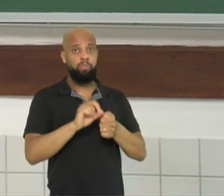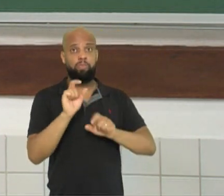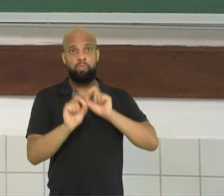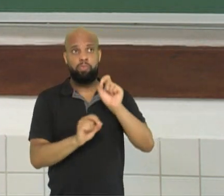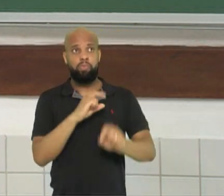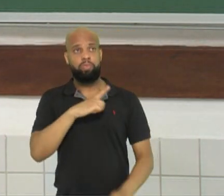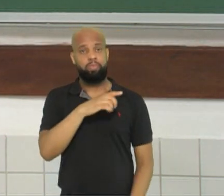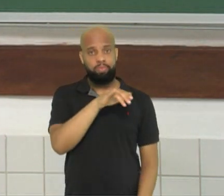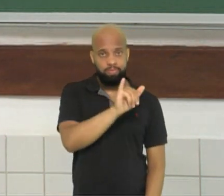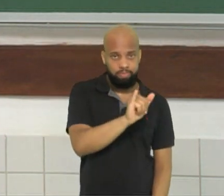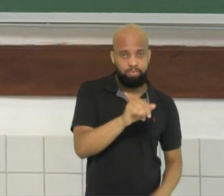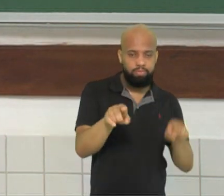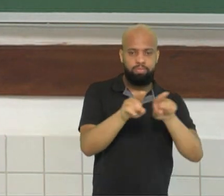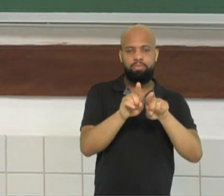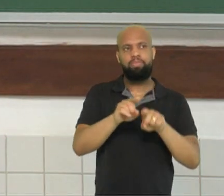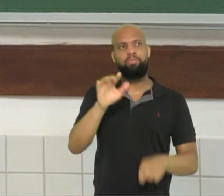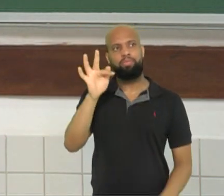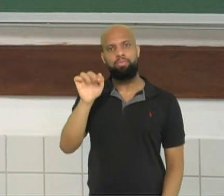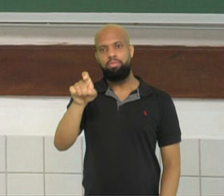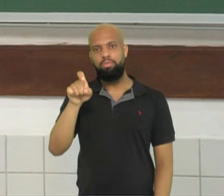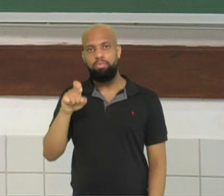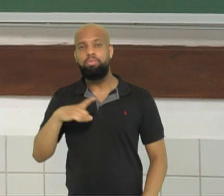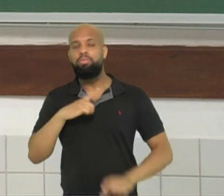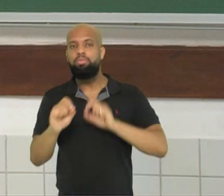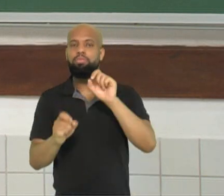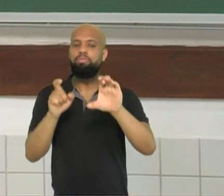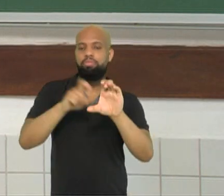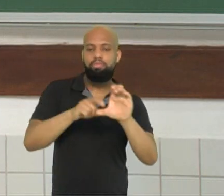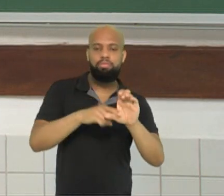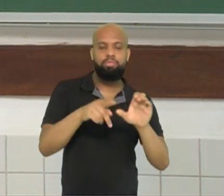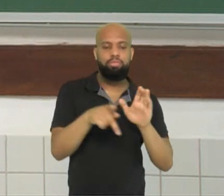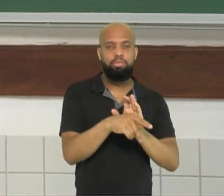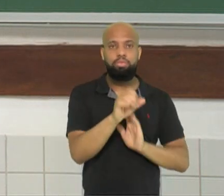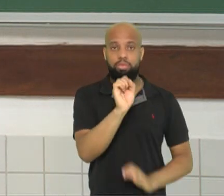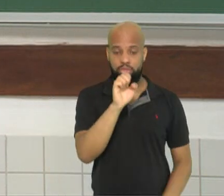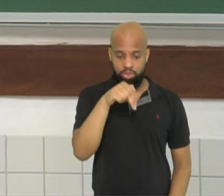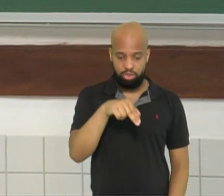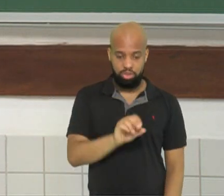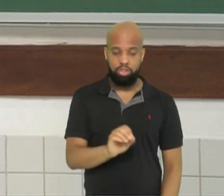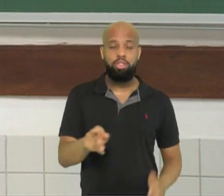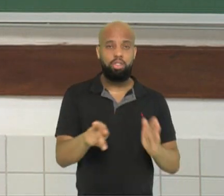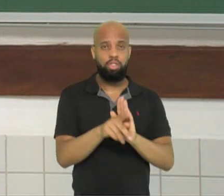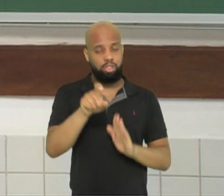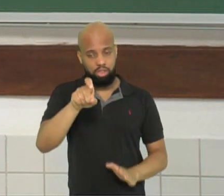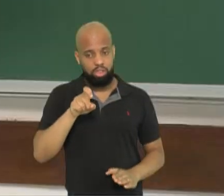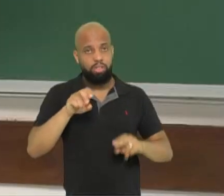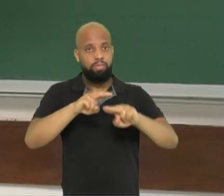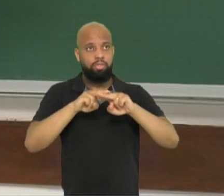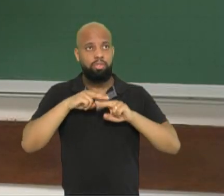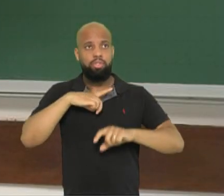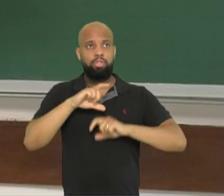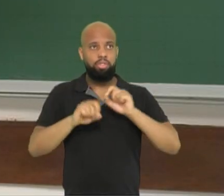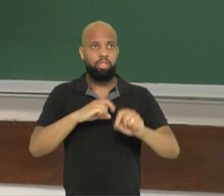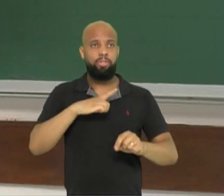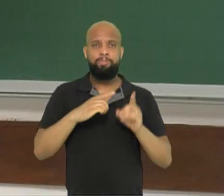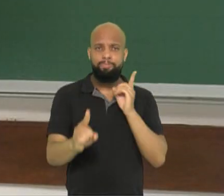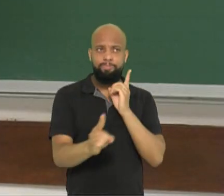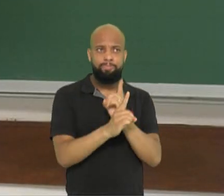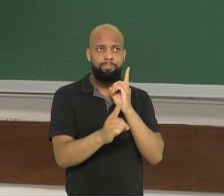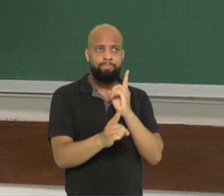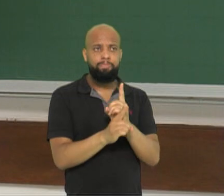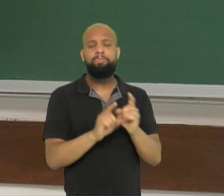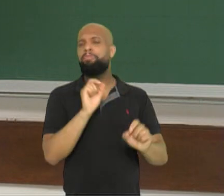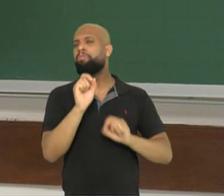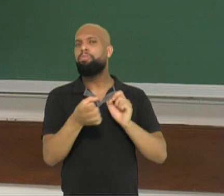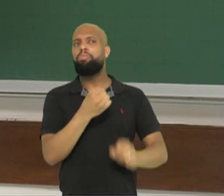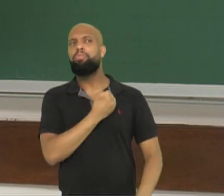ter? Yf de x está em função do seno de x. Portanto, ó, a gente tem aqui, ó, determine os valores